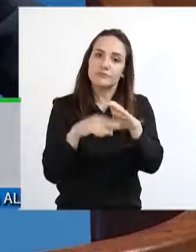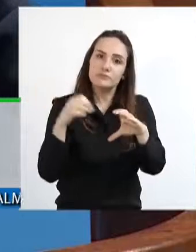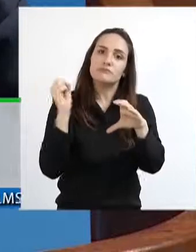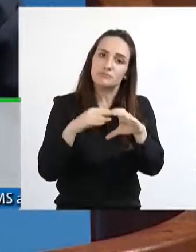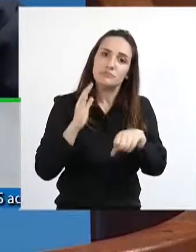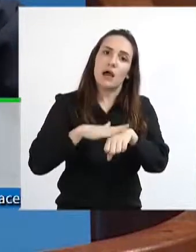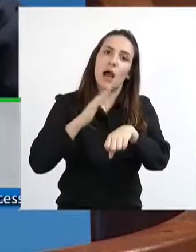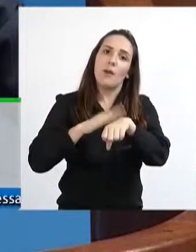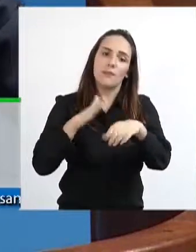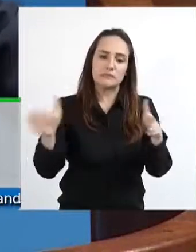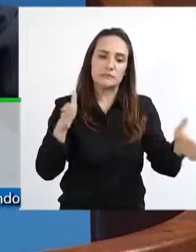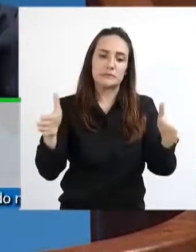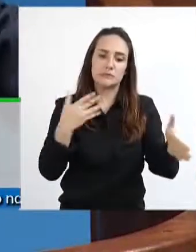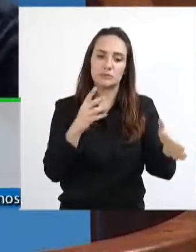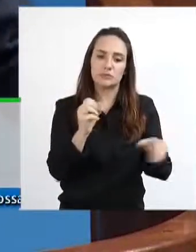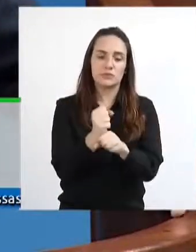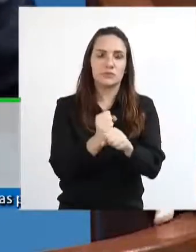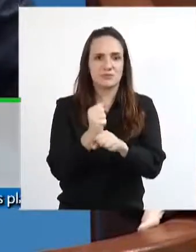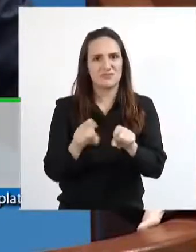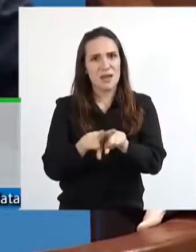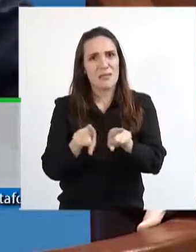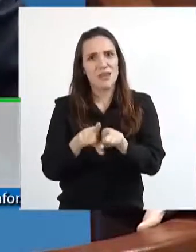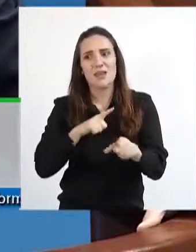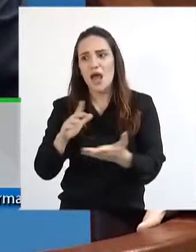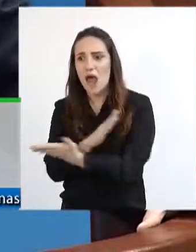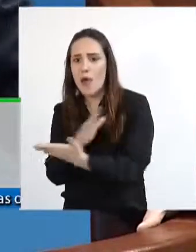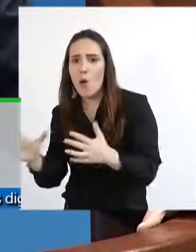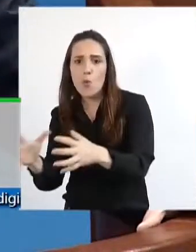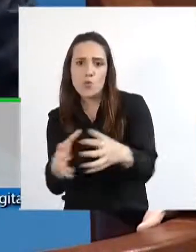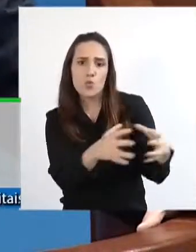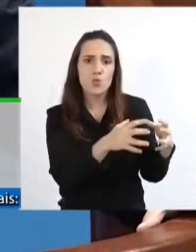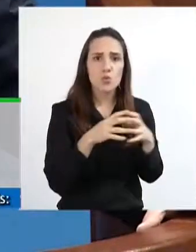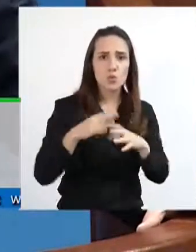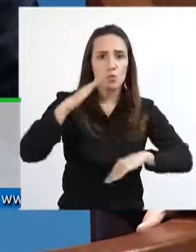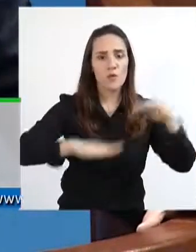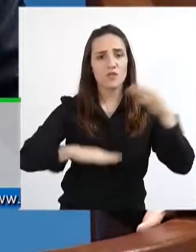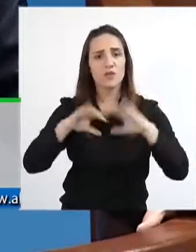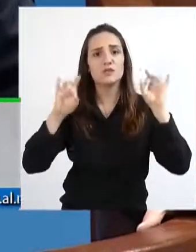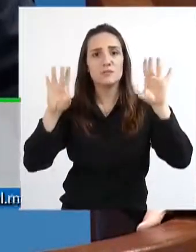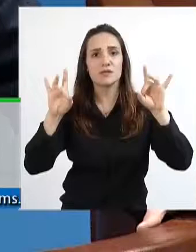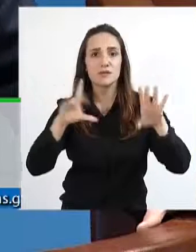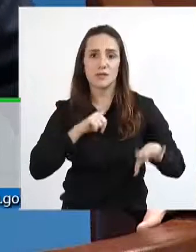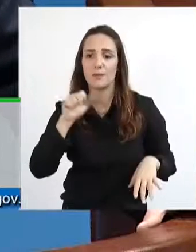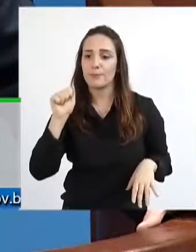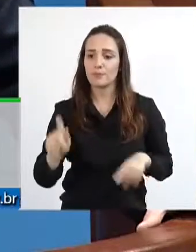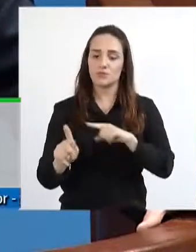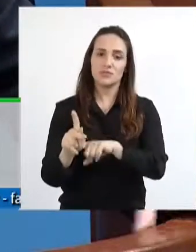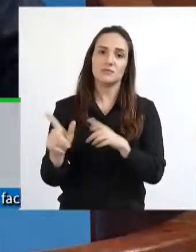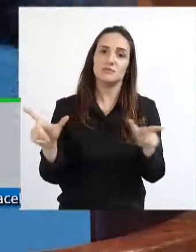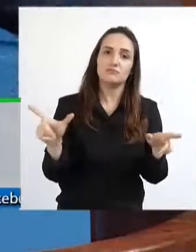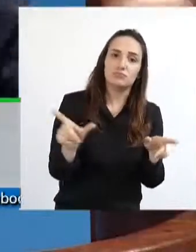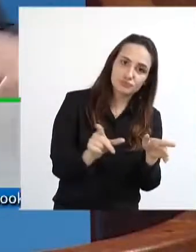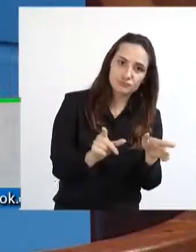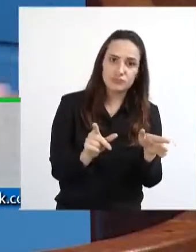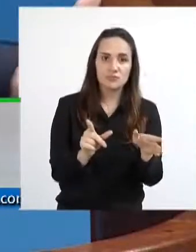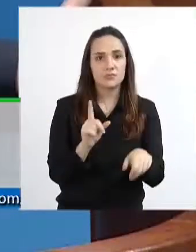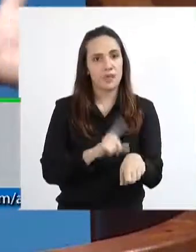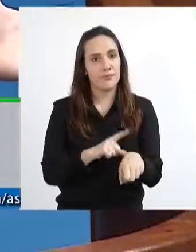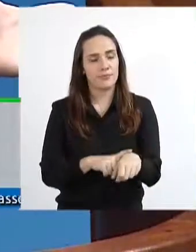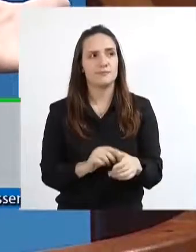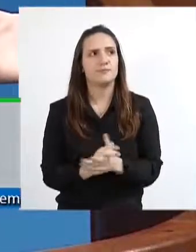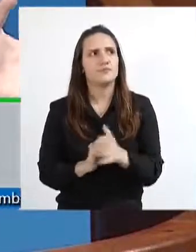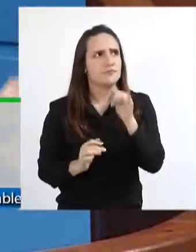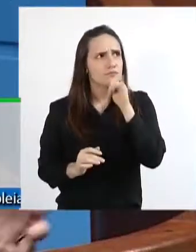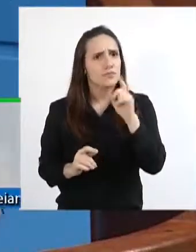contribuição, tirando direitos de algumas categorias que têm aposentadoria especial. Ontem o ex-ministro